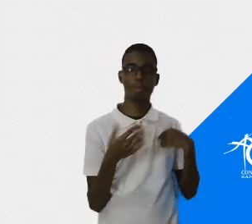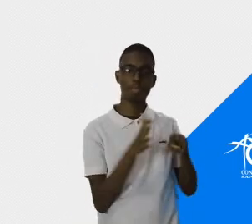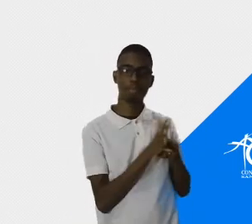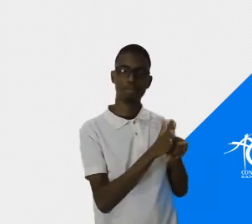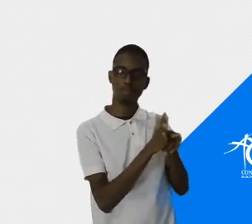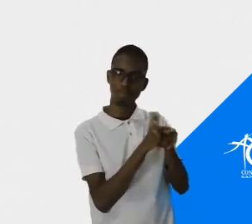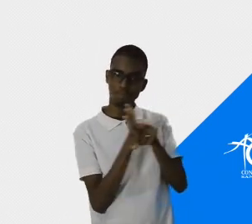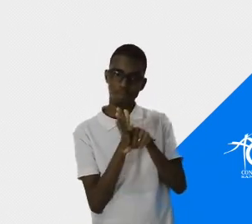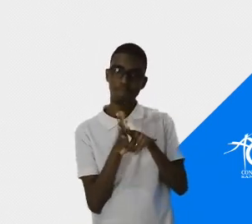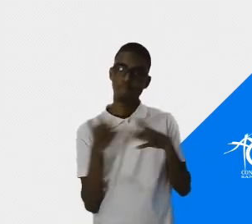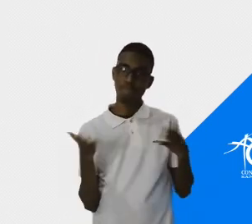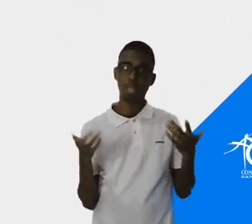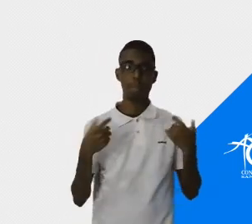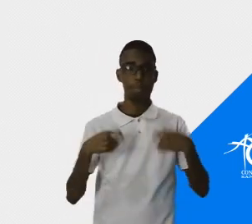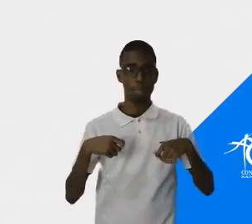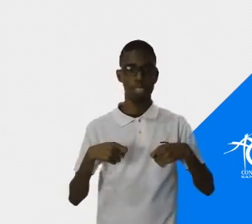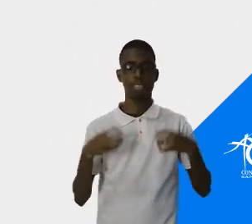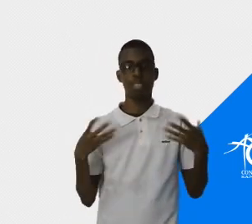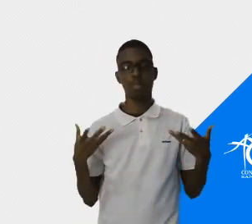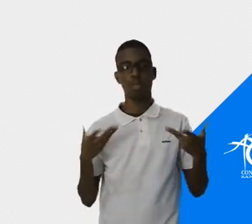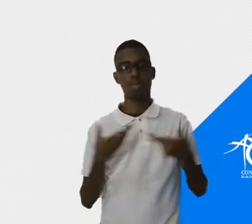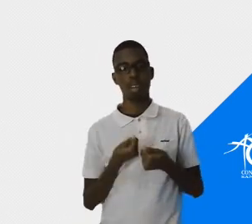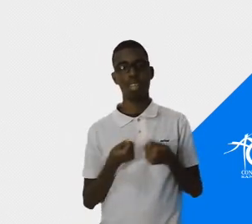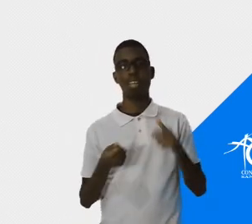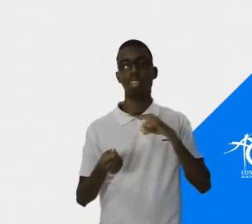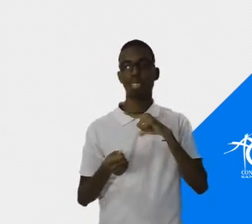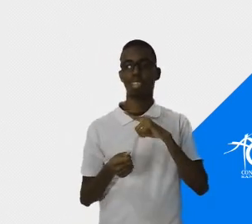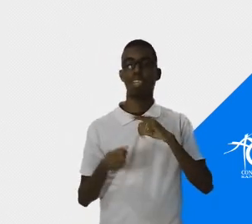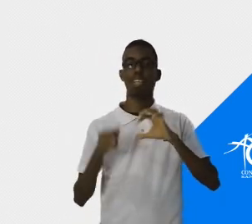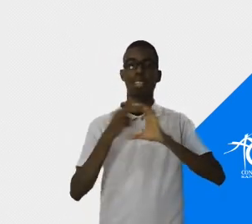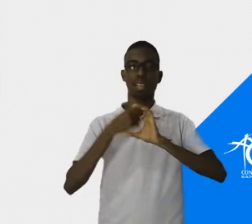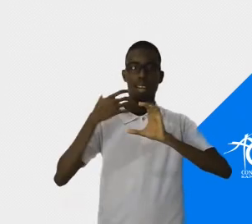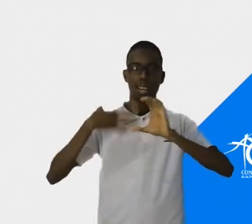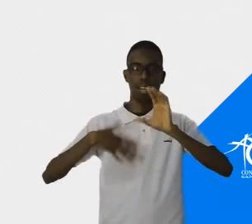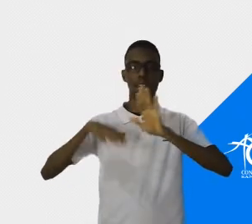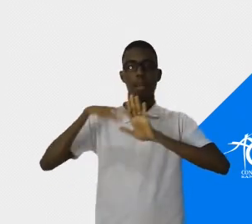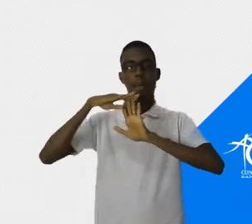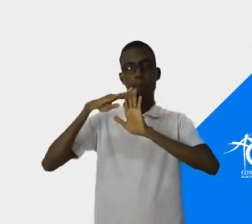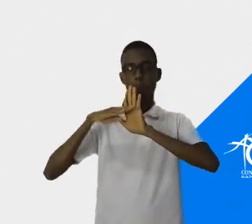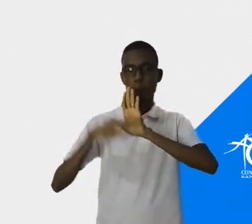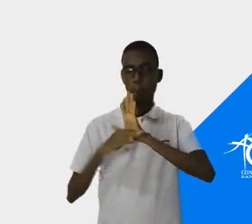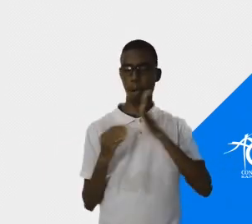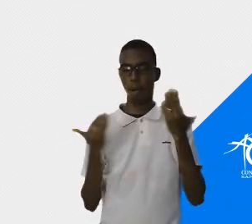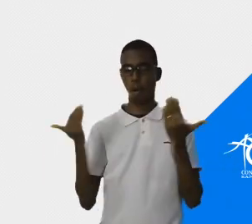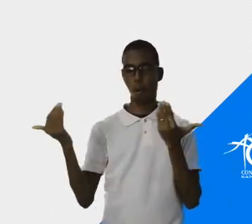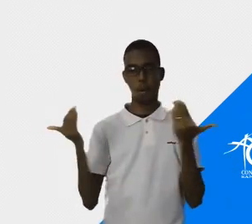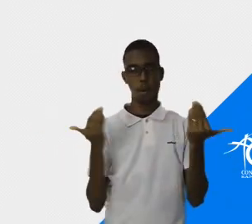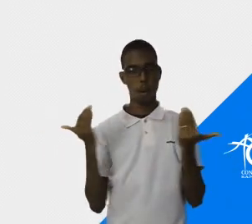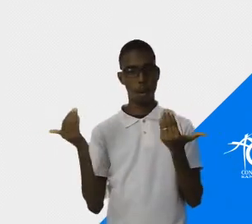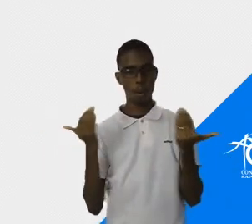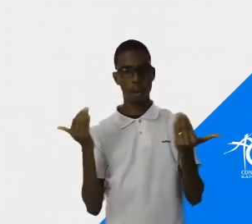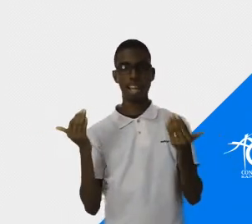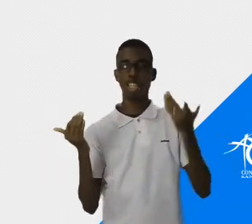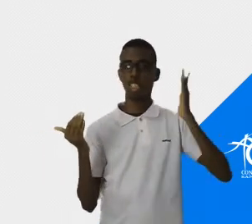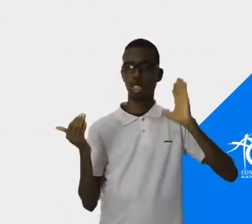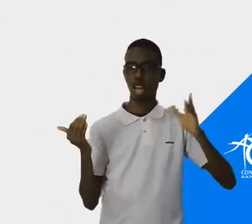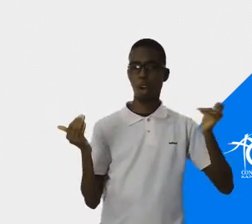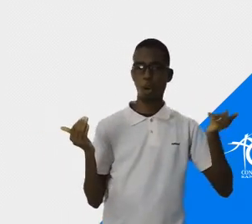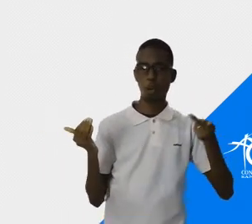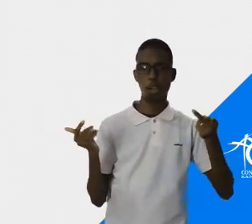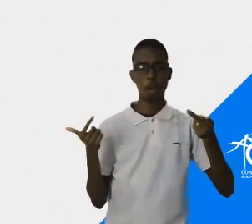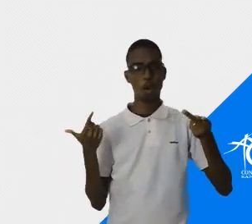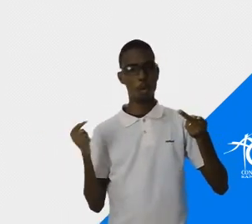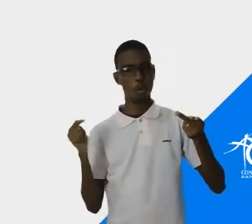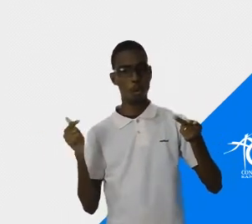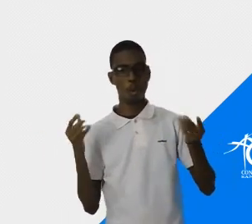validade preditiva, ou seja, com critério clínico comparado entre indivíduos que passaram ou não passaram por essa situação de risco, obviamente